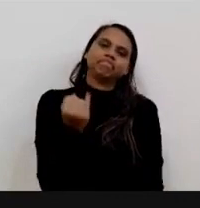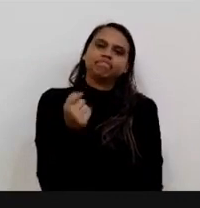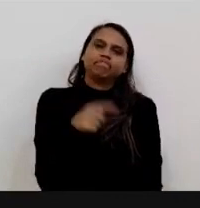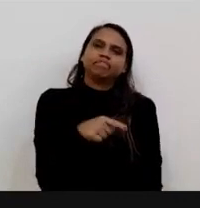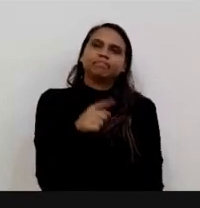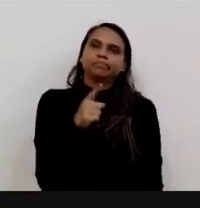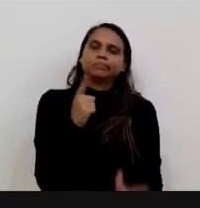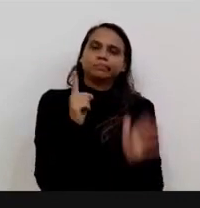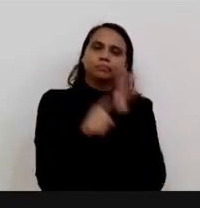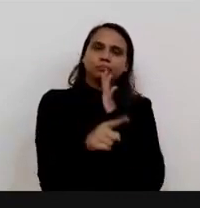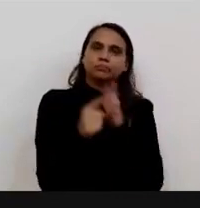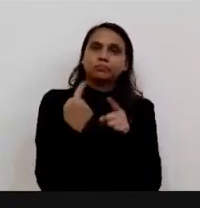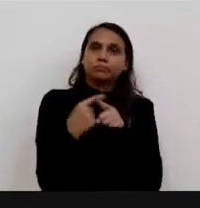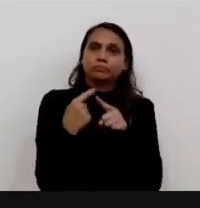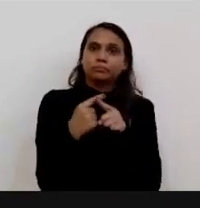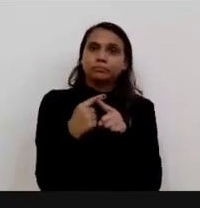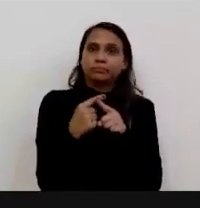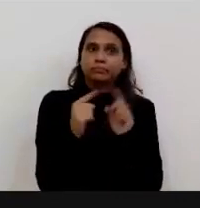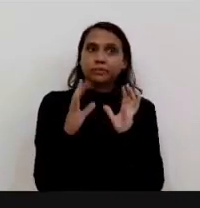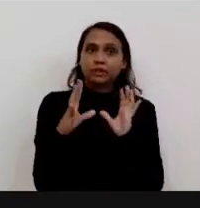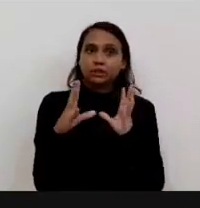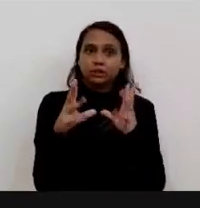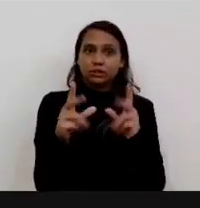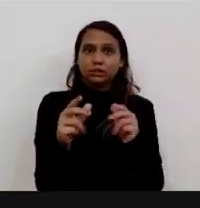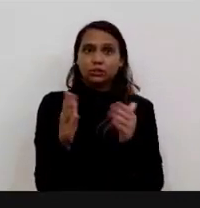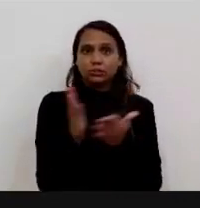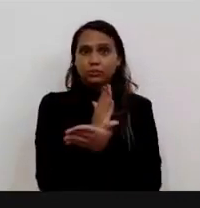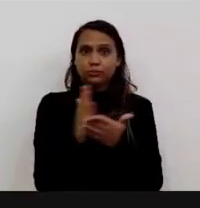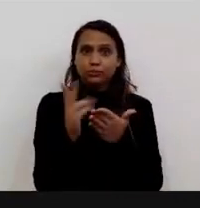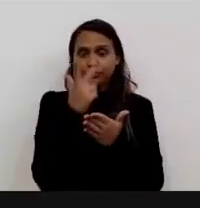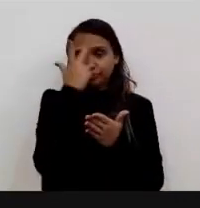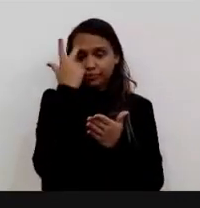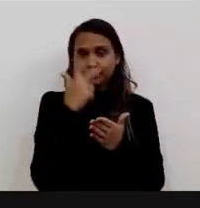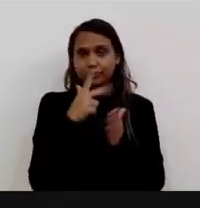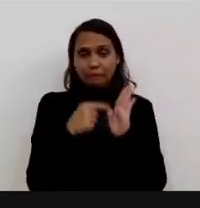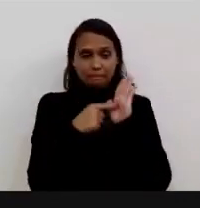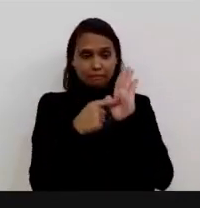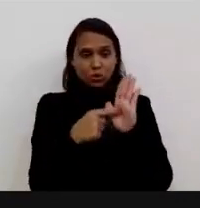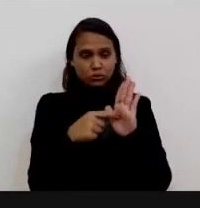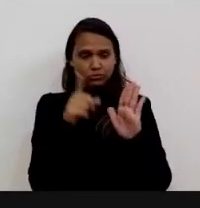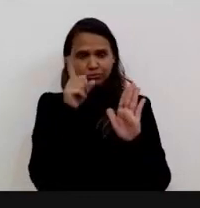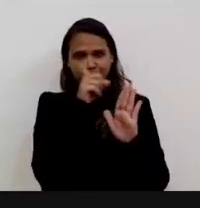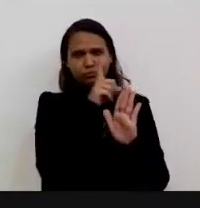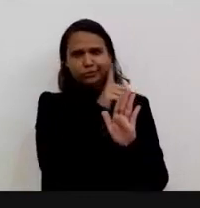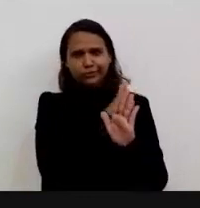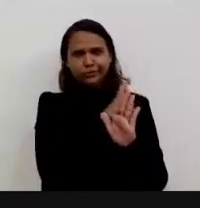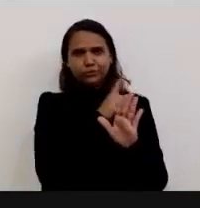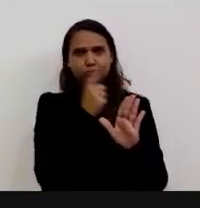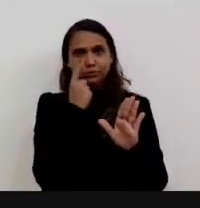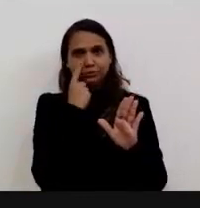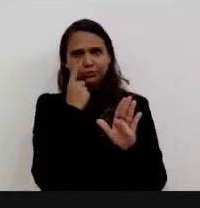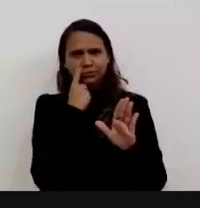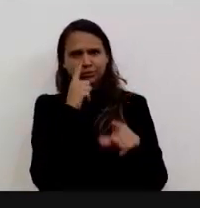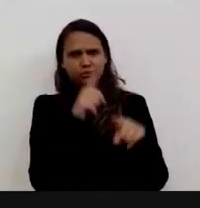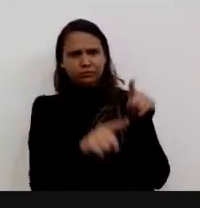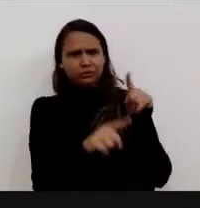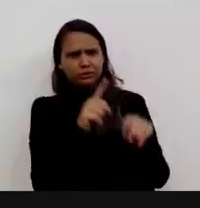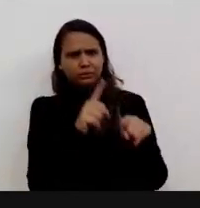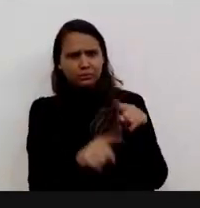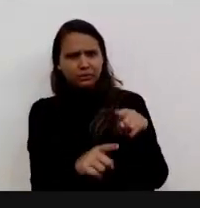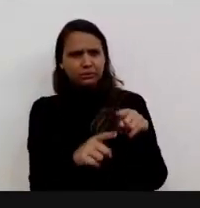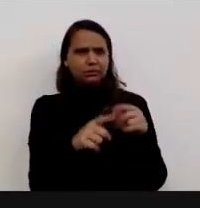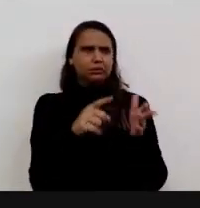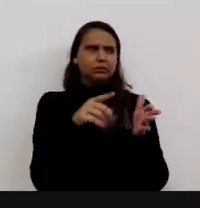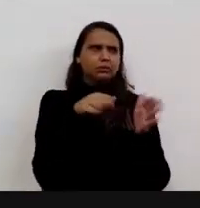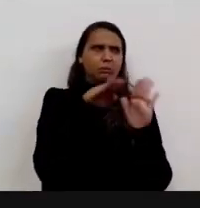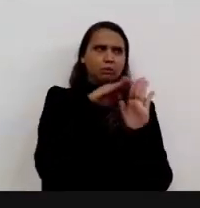os alunos que não são da área de TI apresentam dificuldades, né? Quando vê aquelas ferramentas de programação,